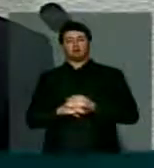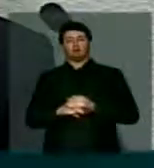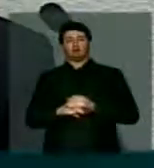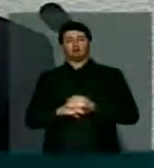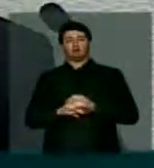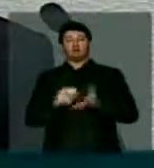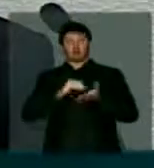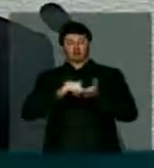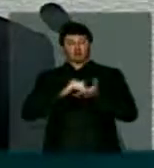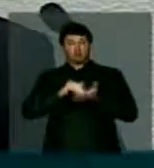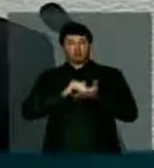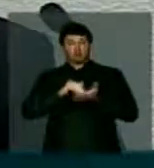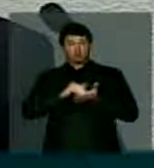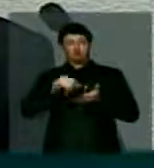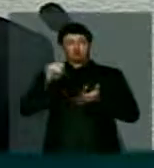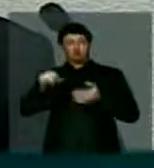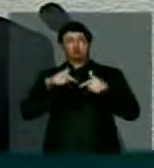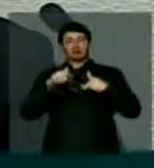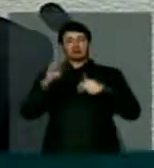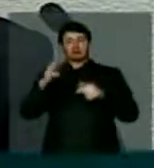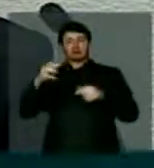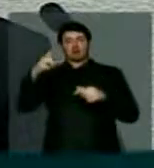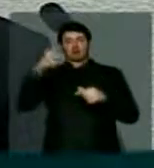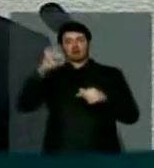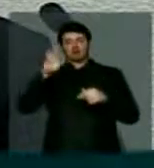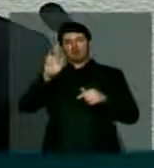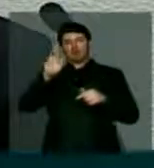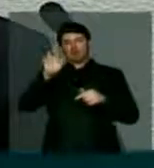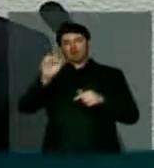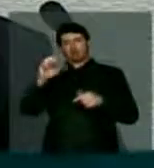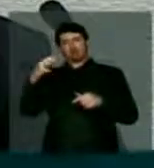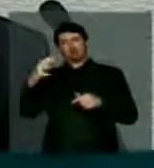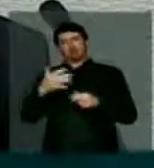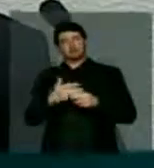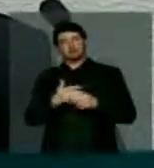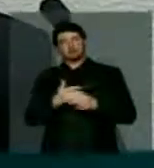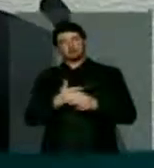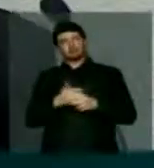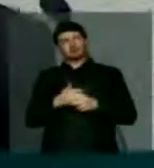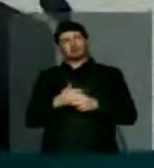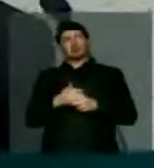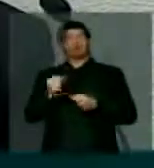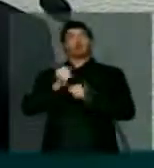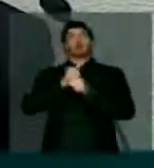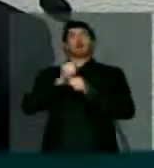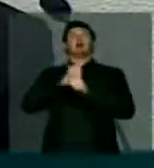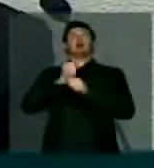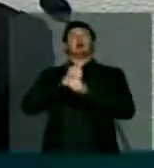Esse escritório já trabalha para o sistema Petrobras há década.